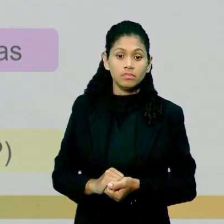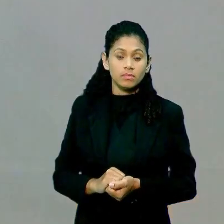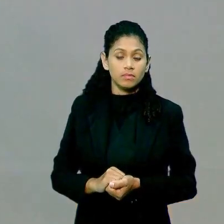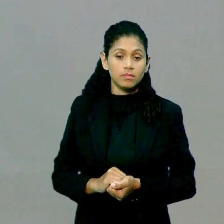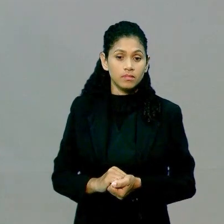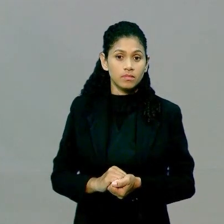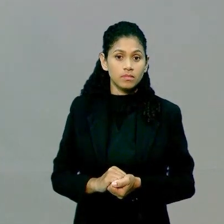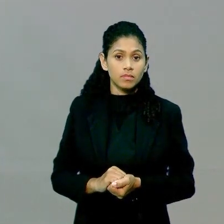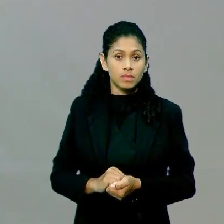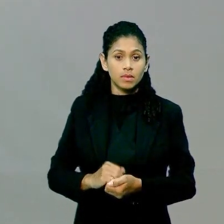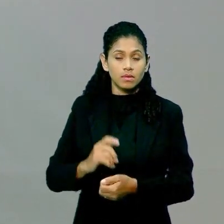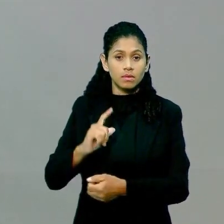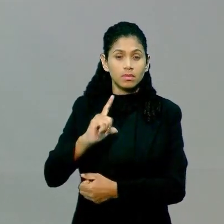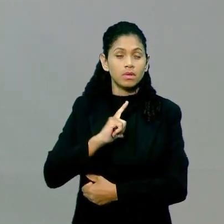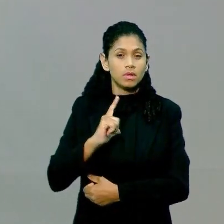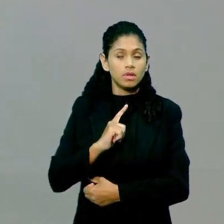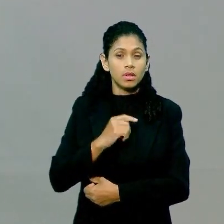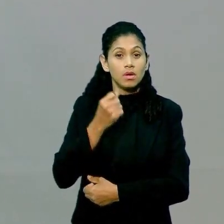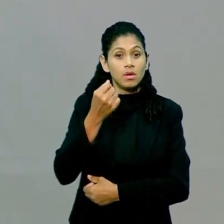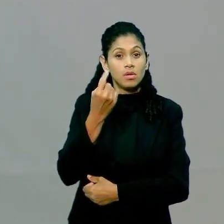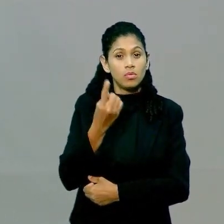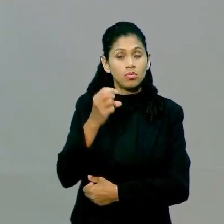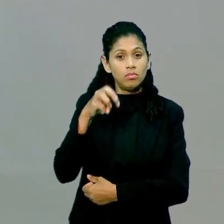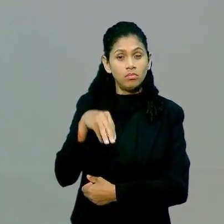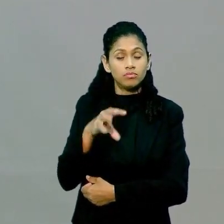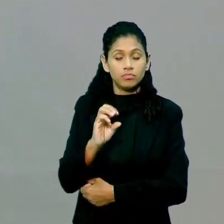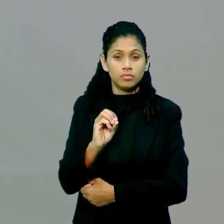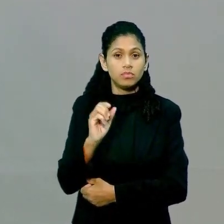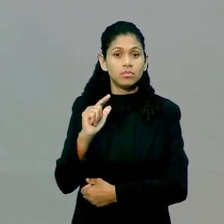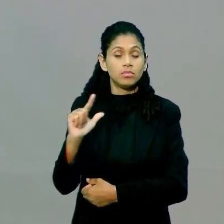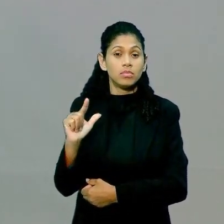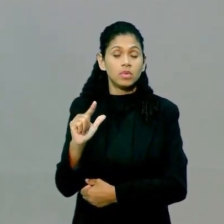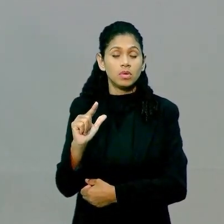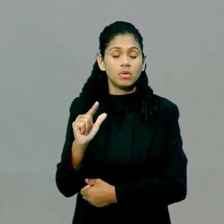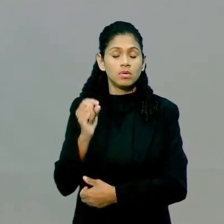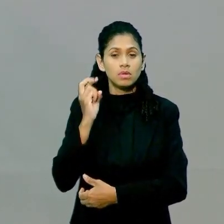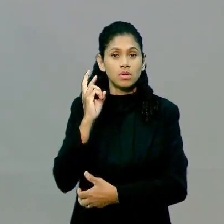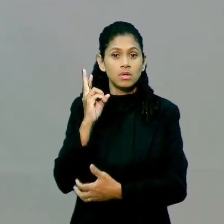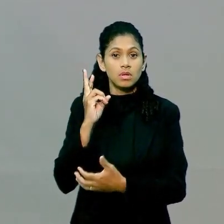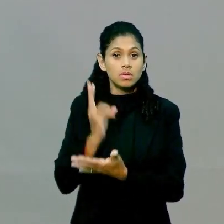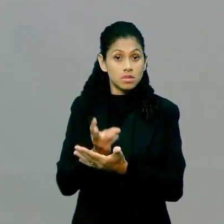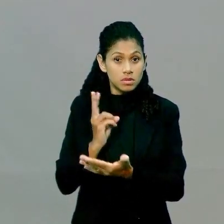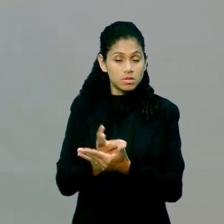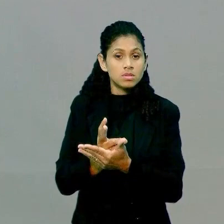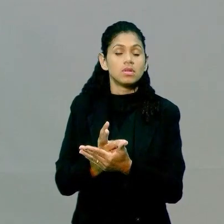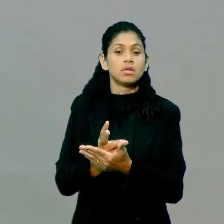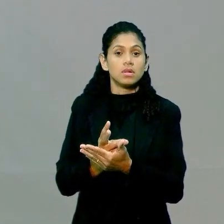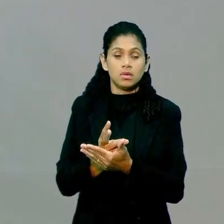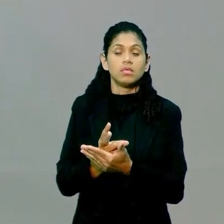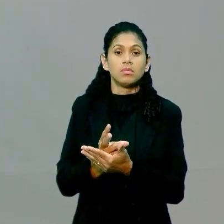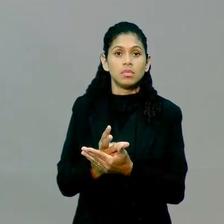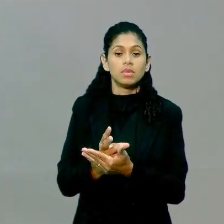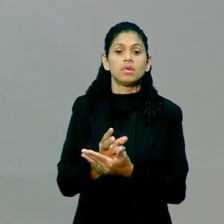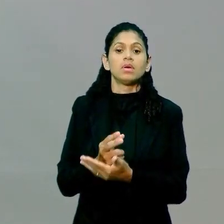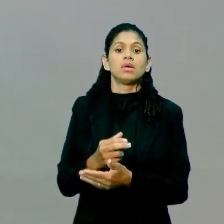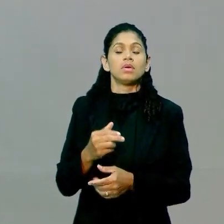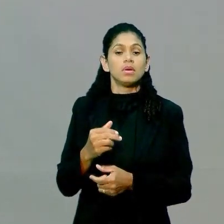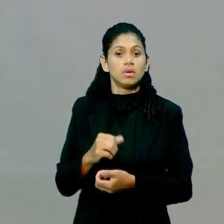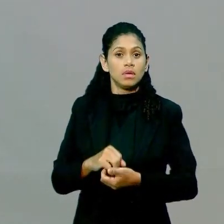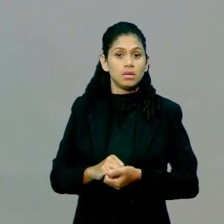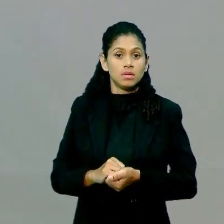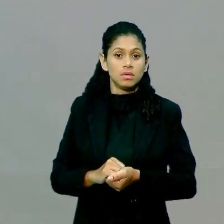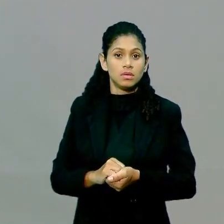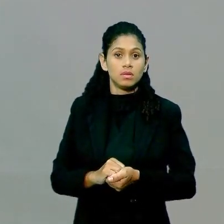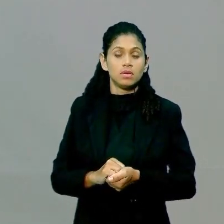tem 1 mol de qualquer coisa, um único mol, ele sempre vai ser equivalente a essas unidades. Se for massa,